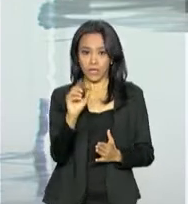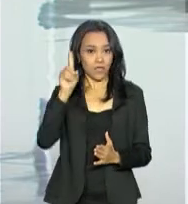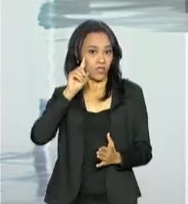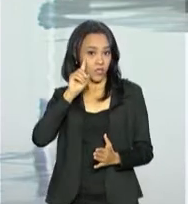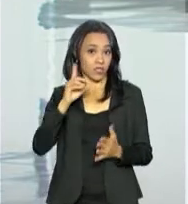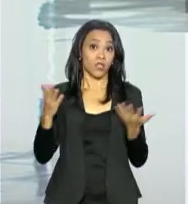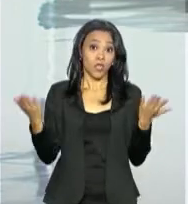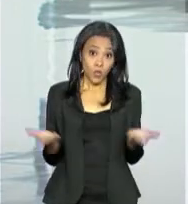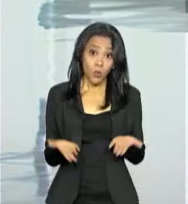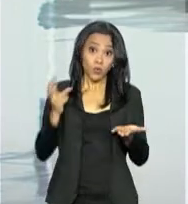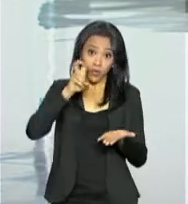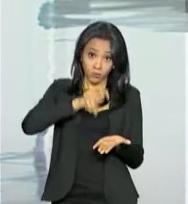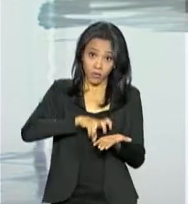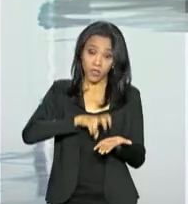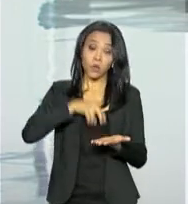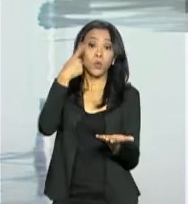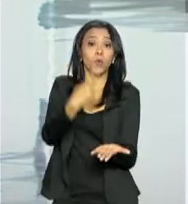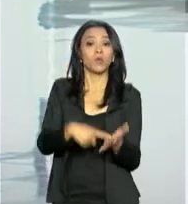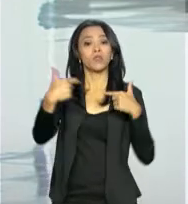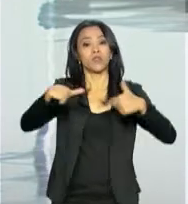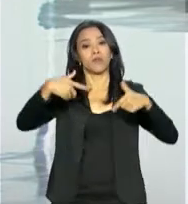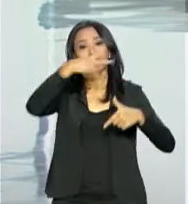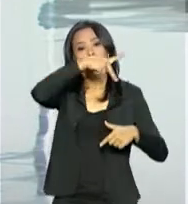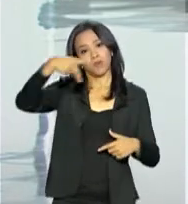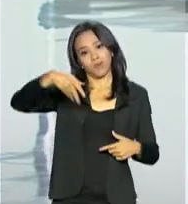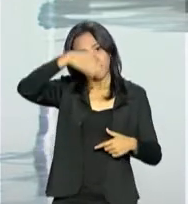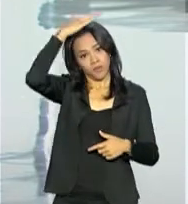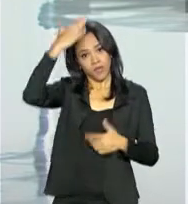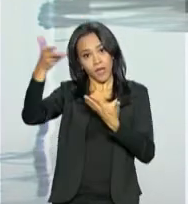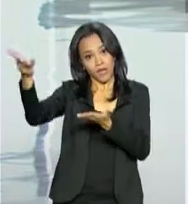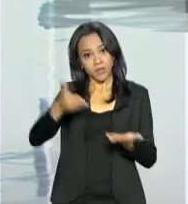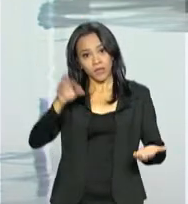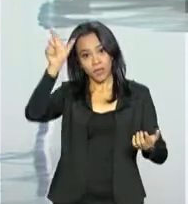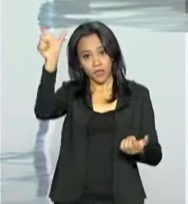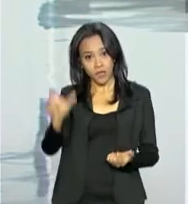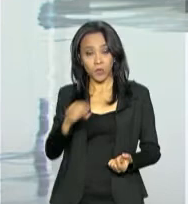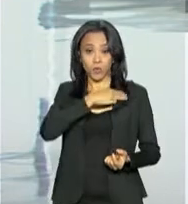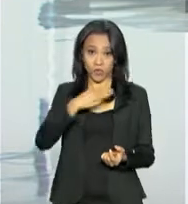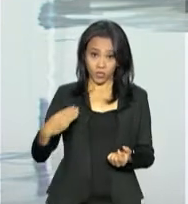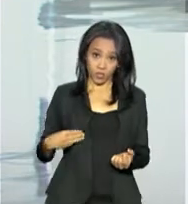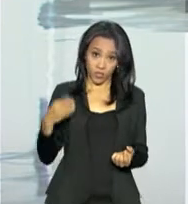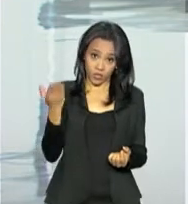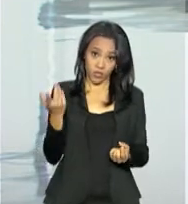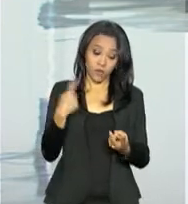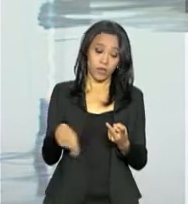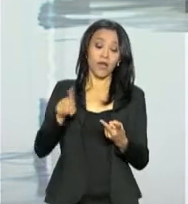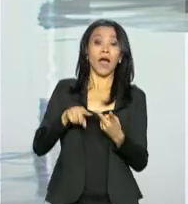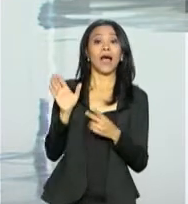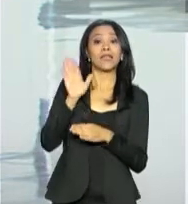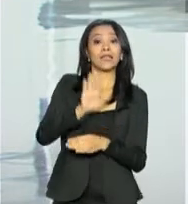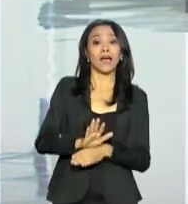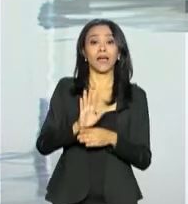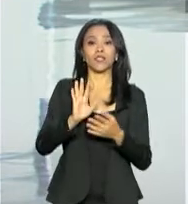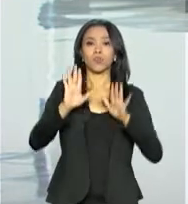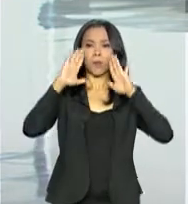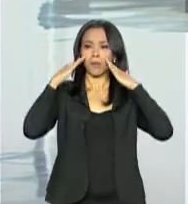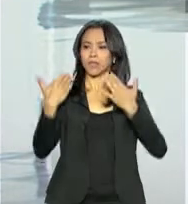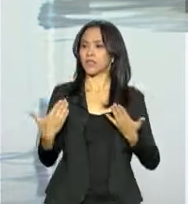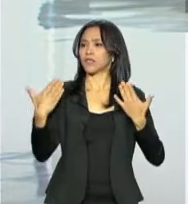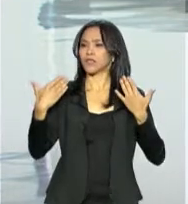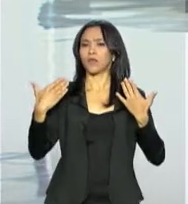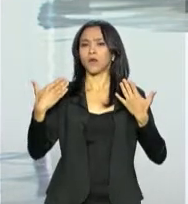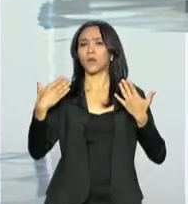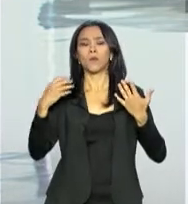pela manhã, ele recebe o ministro das Cidades, Alexandre Baldi. À tarde, ele participa da abertura de uma exposição aqui no Palácio do Planalto. É